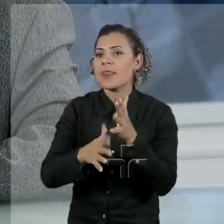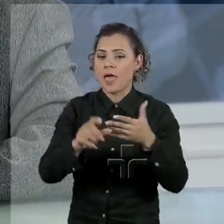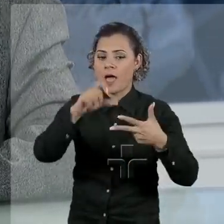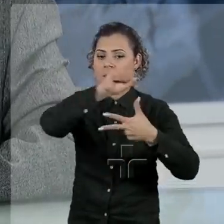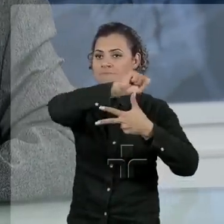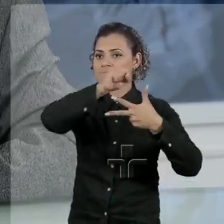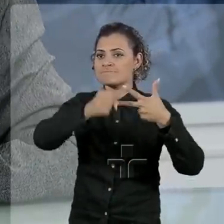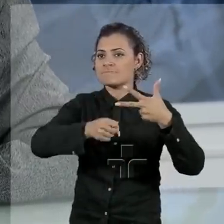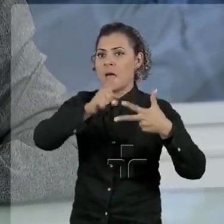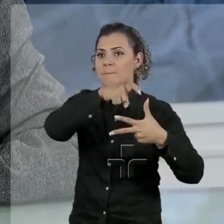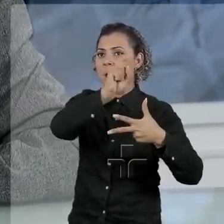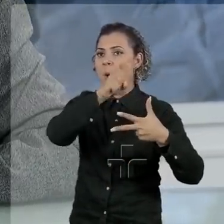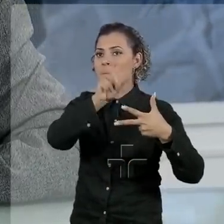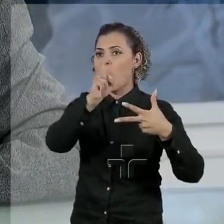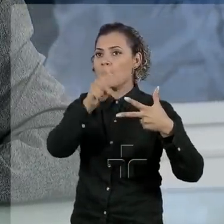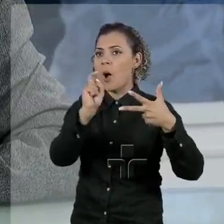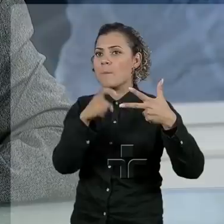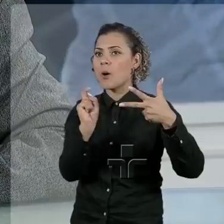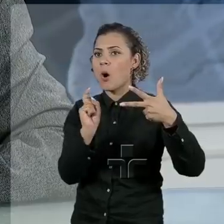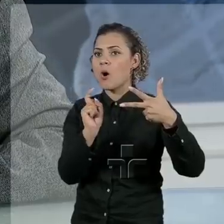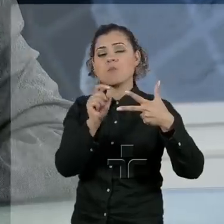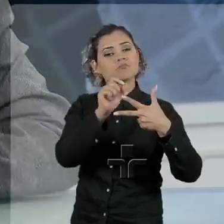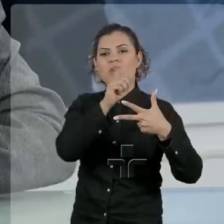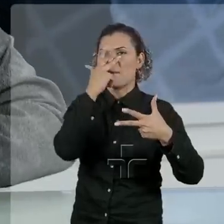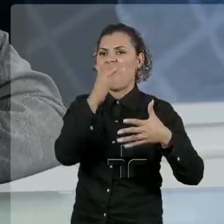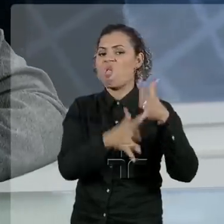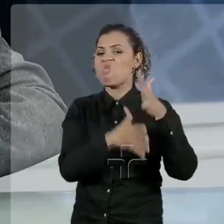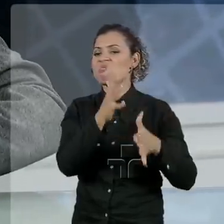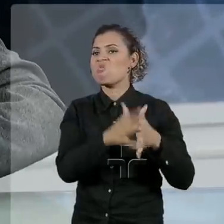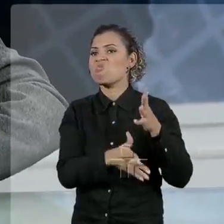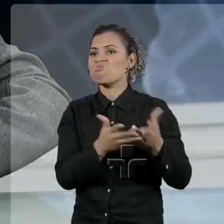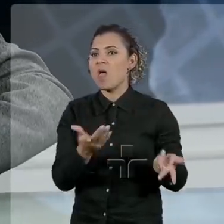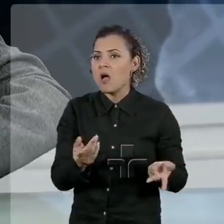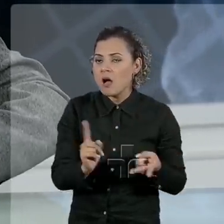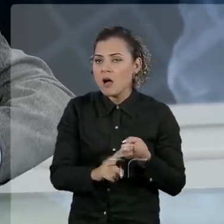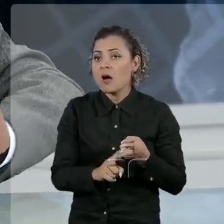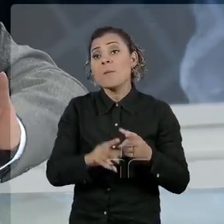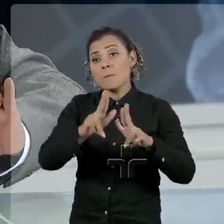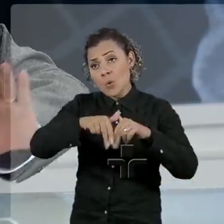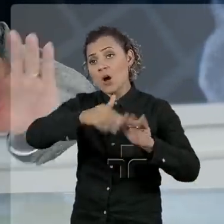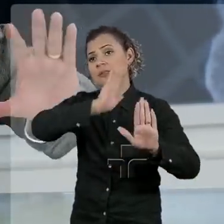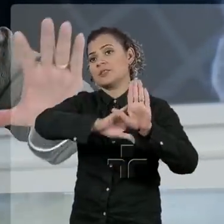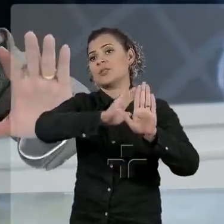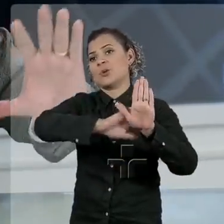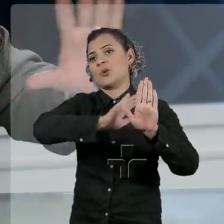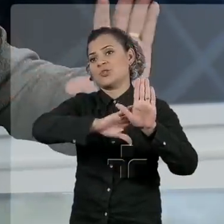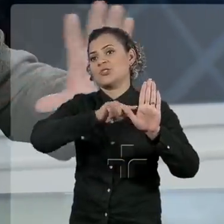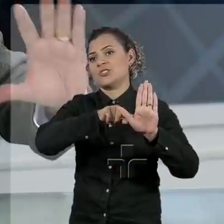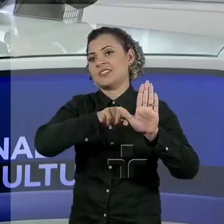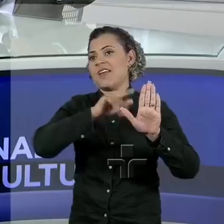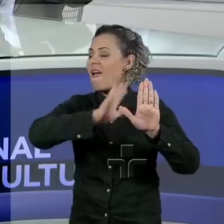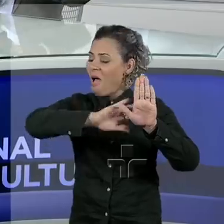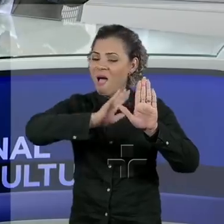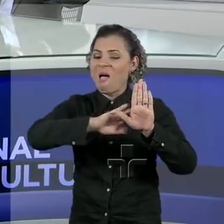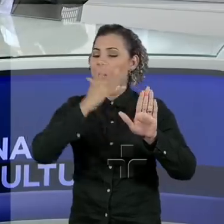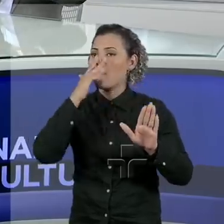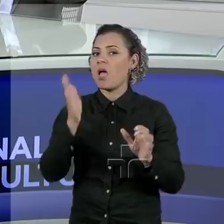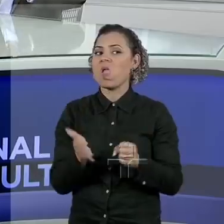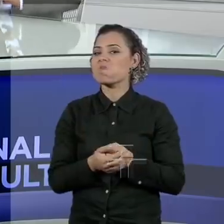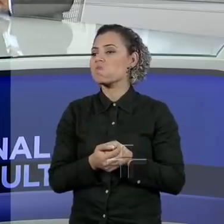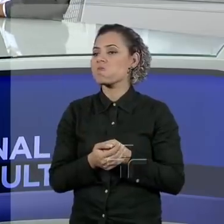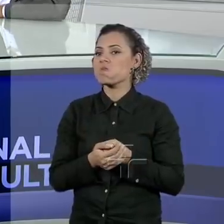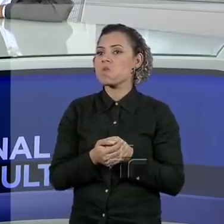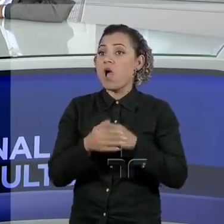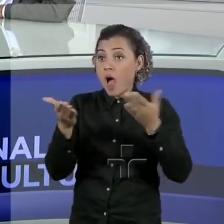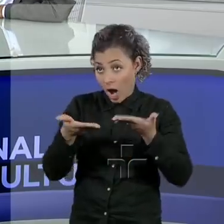poderes, né? E isso daí, inclusive, por conta dessa ala ideológica que durante muito tempo ficou, agora talvez se afaste um